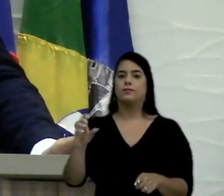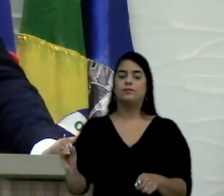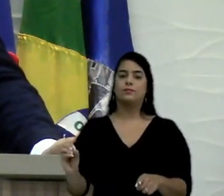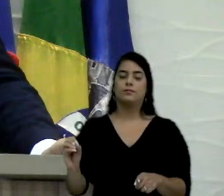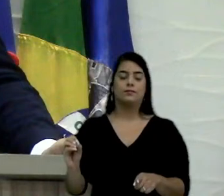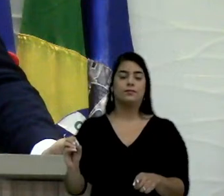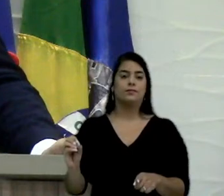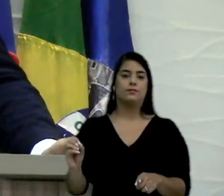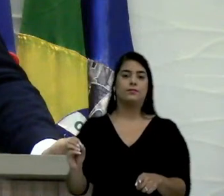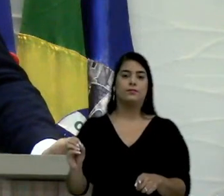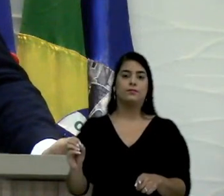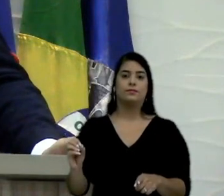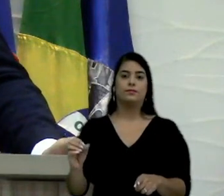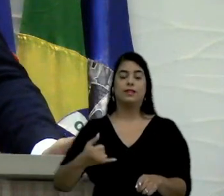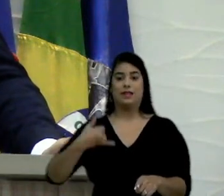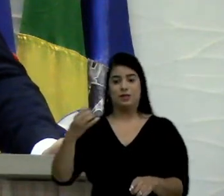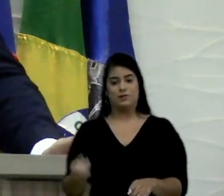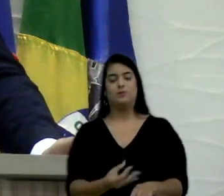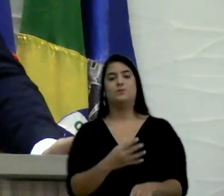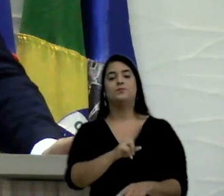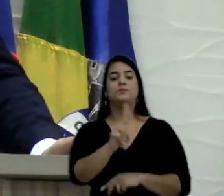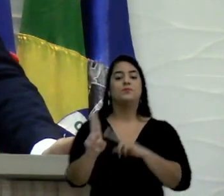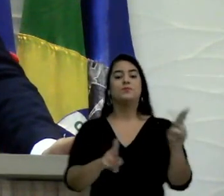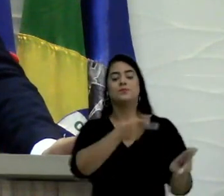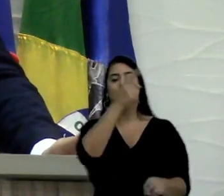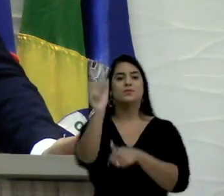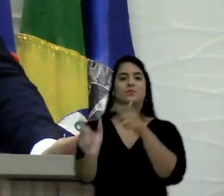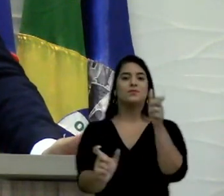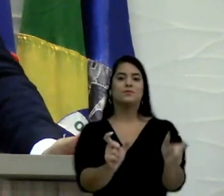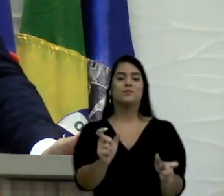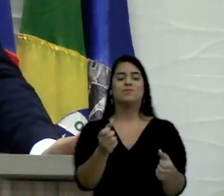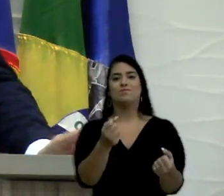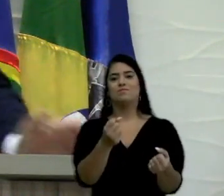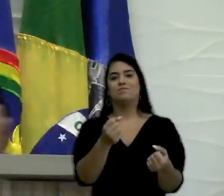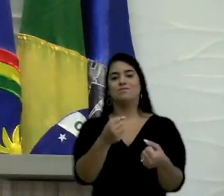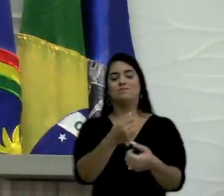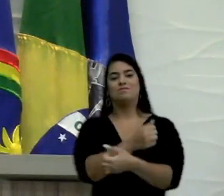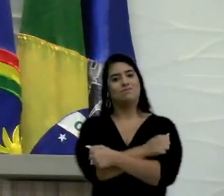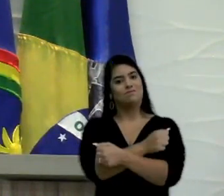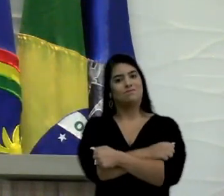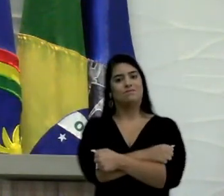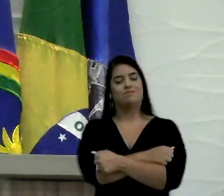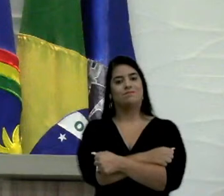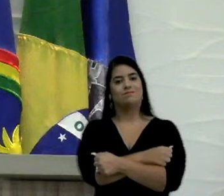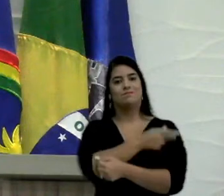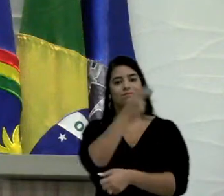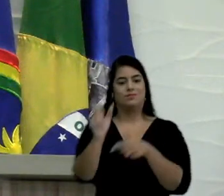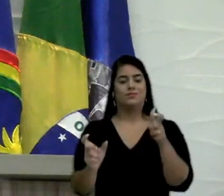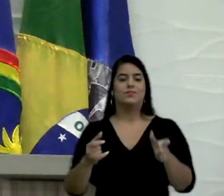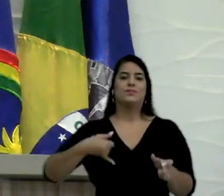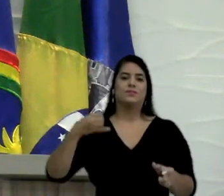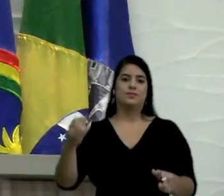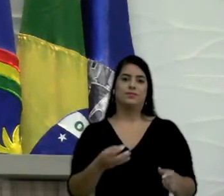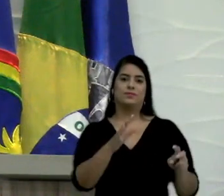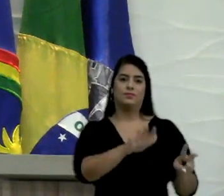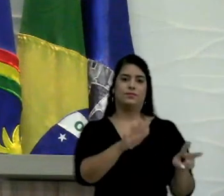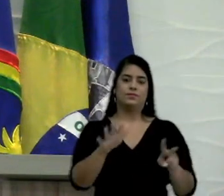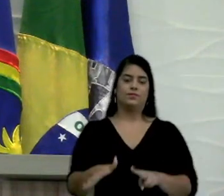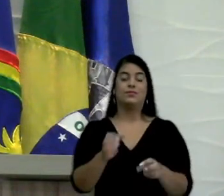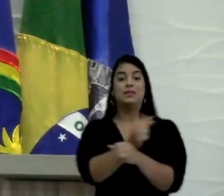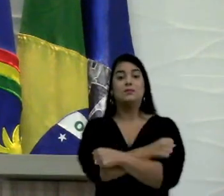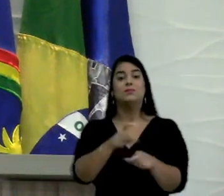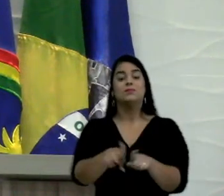dias agora estão celebrando mais um ano de vida em nome deles saudar a todos que estão aí aniversariando nessa semana abraçar também